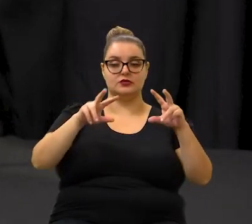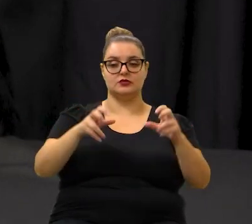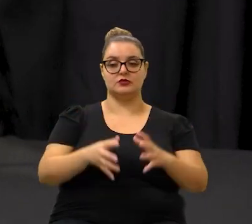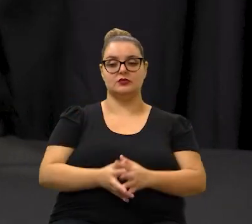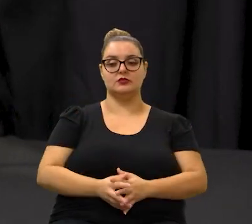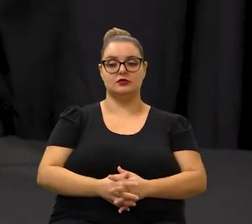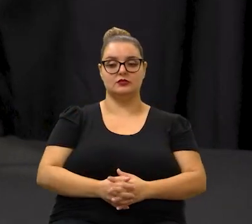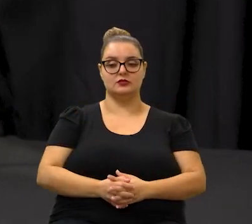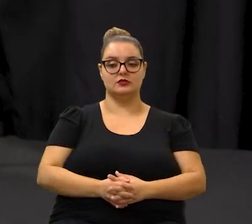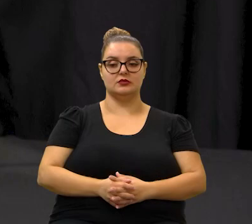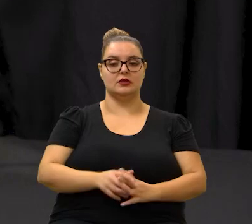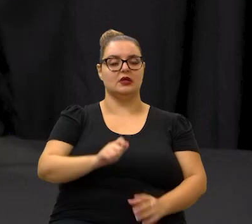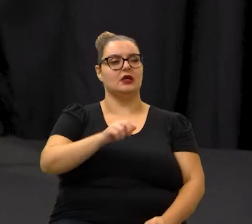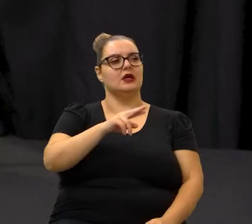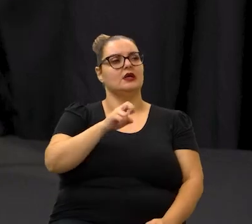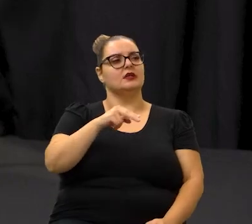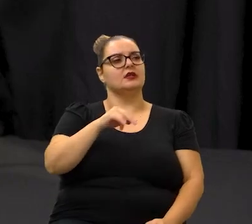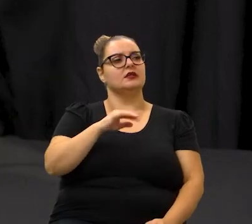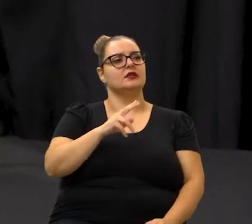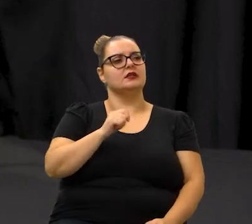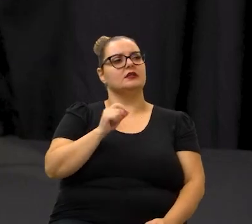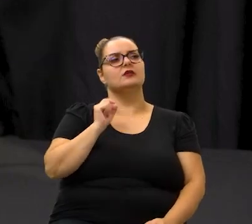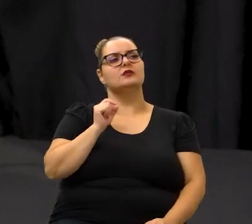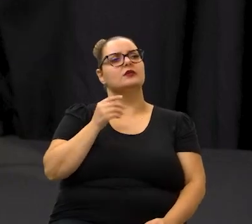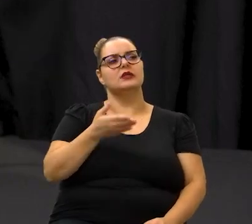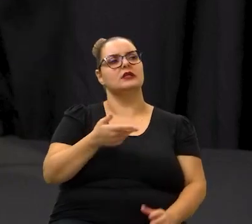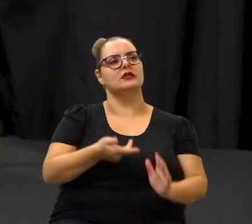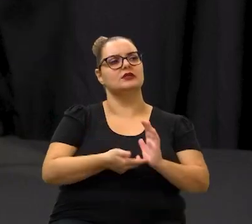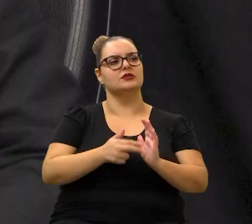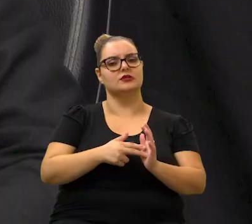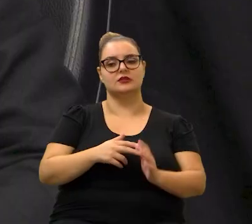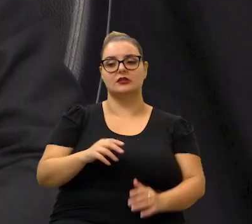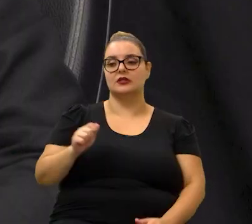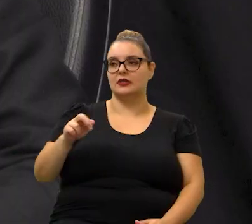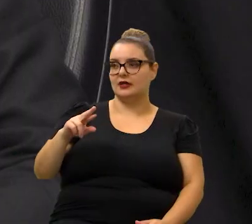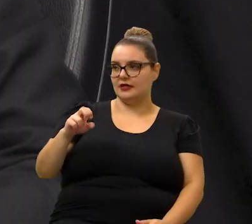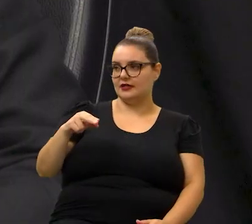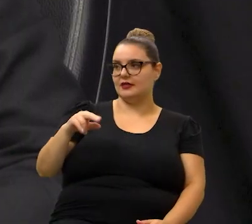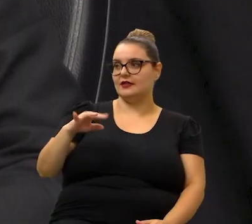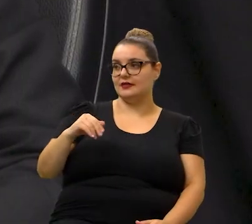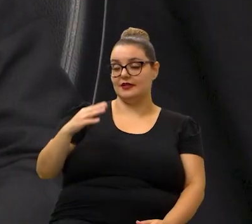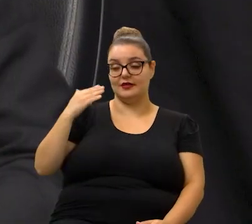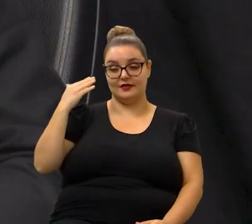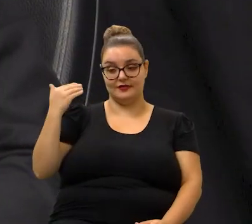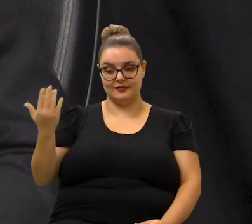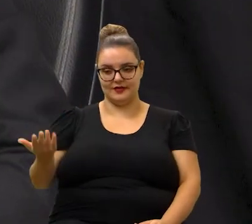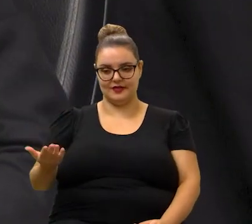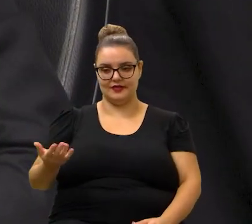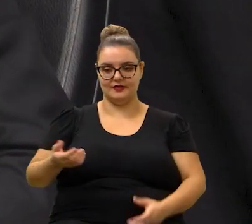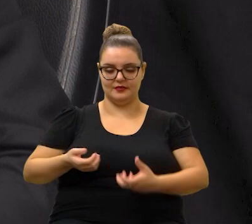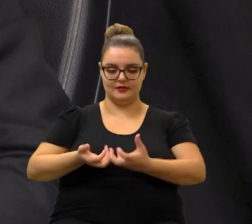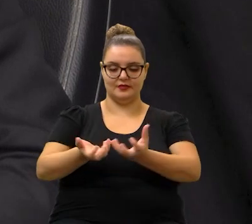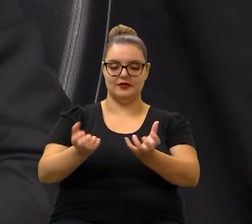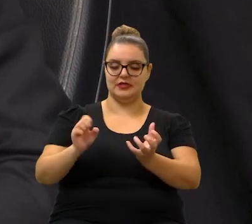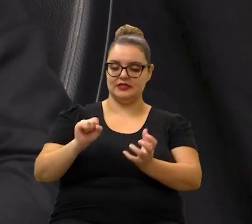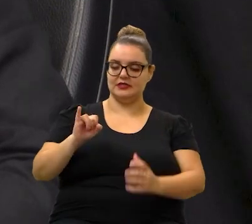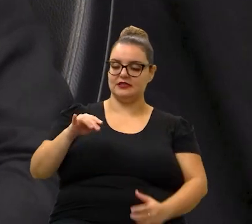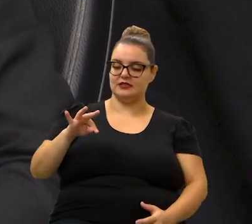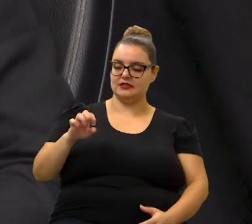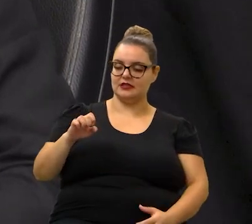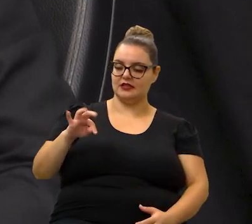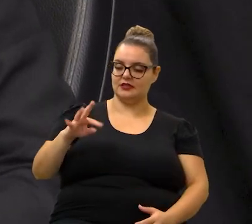chamados areninhas o que que é areninha a areninha agora tá na moda né que é o campo sintético de